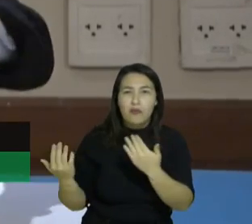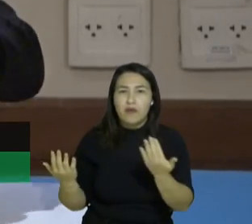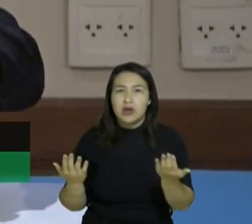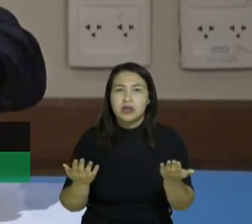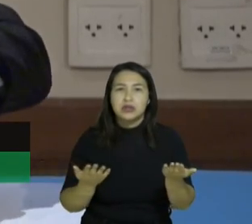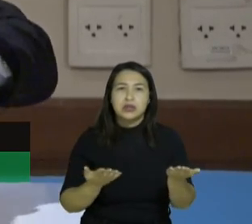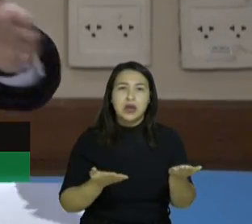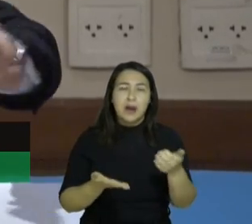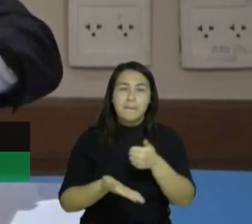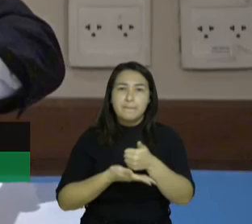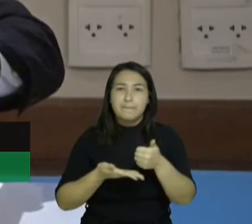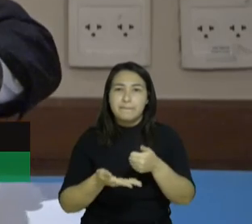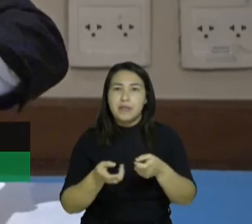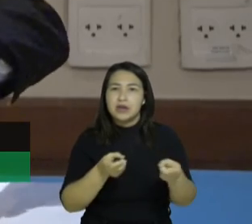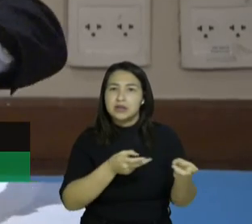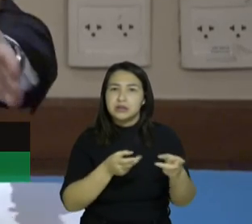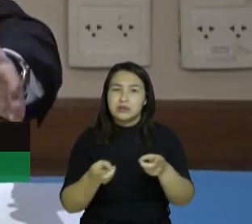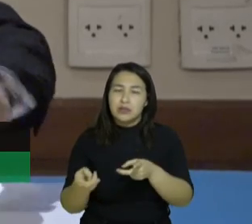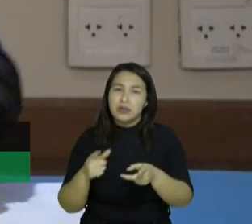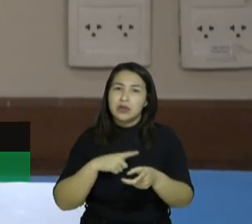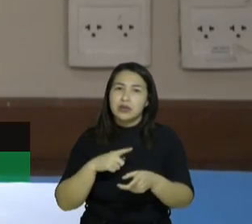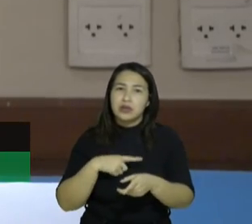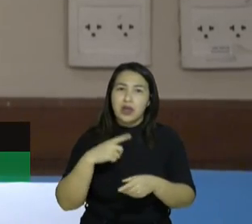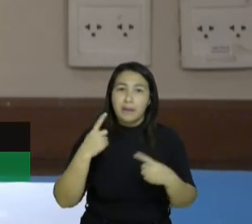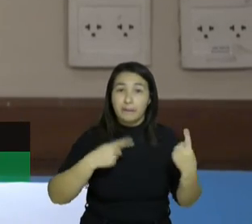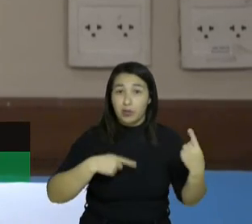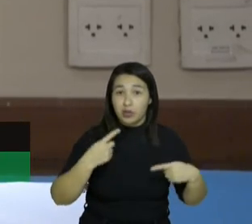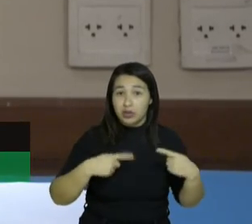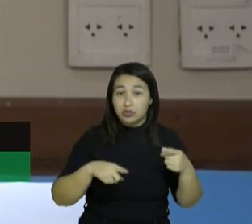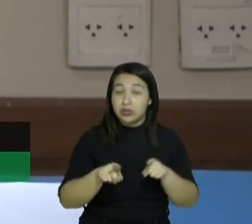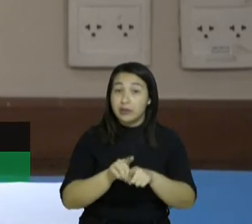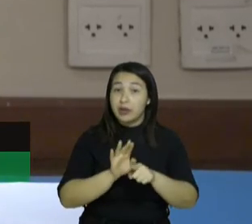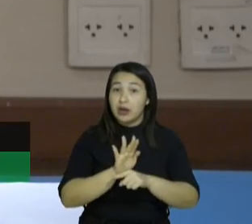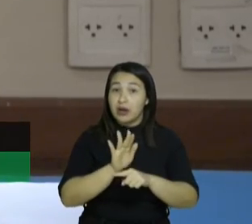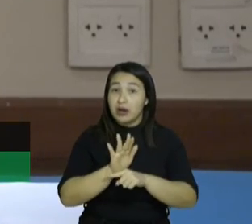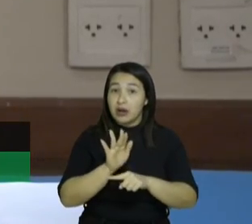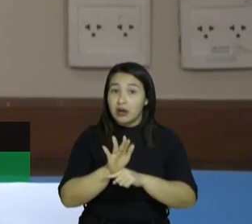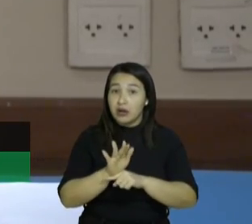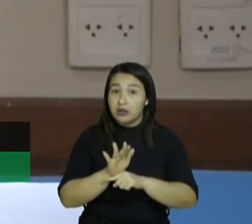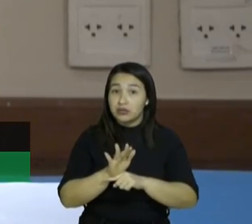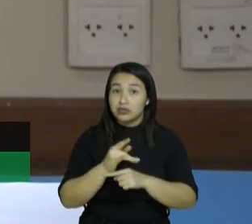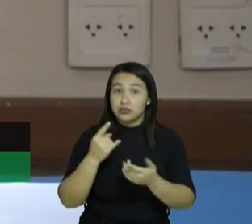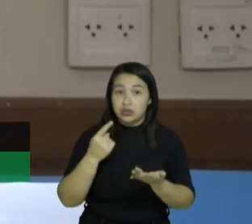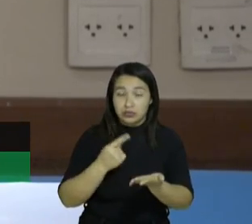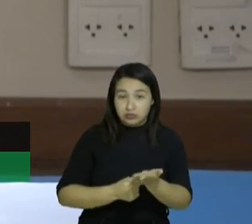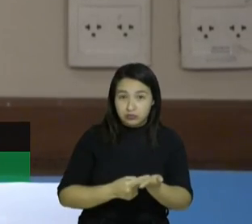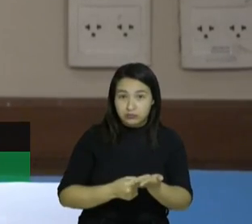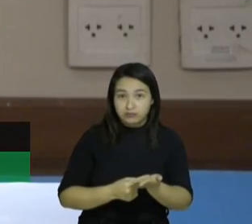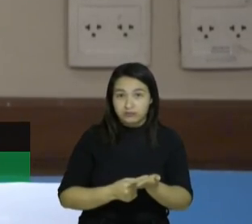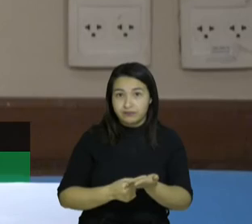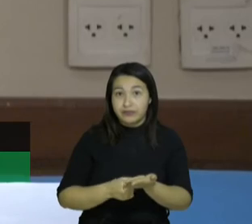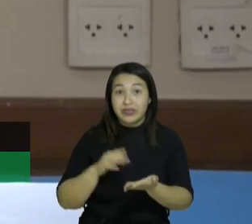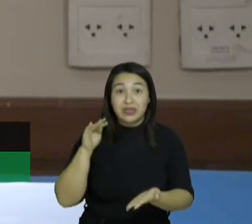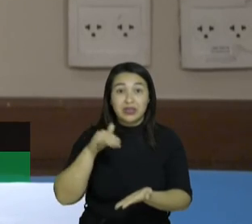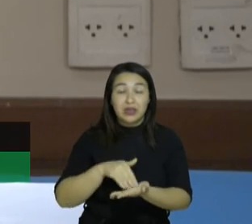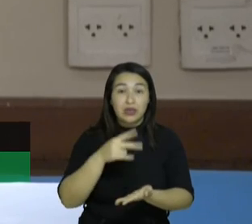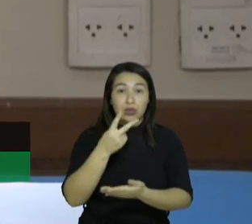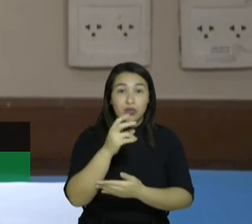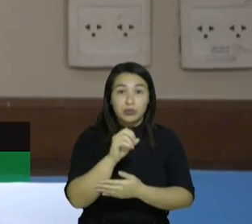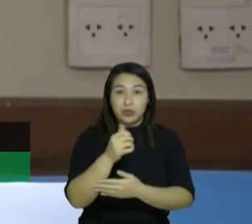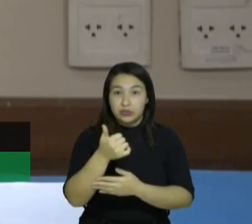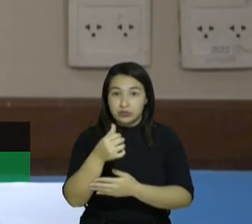Pilar comercial né considerando que tem o político e a cooperação também como outros Pilares desse acordo até que em